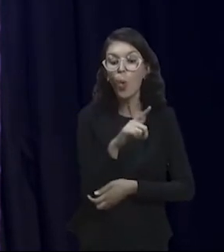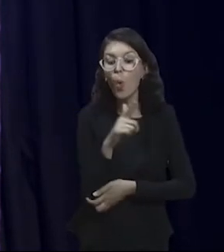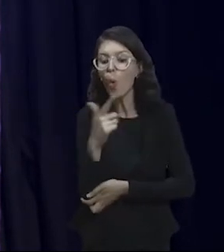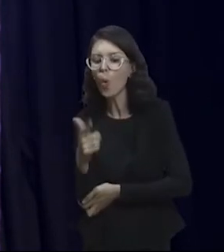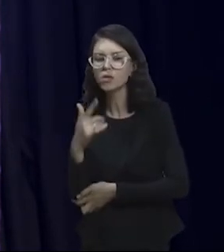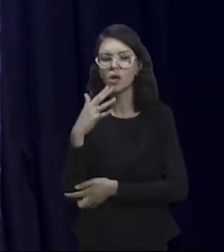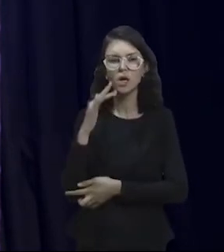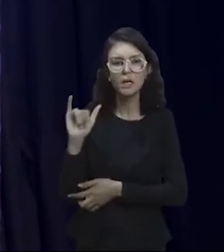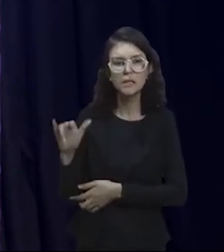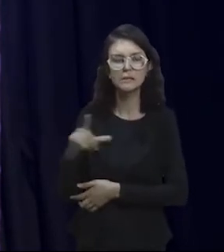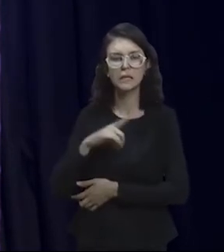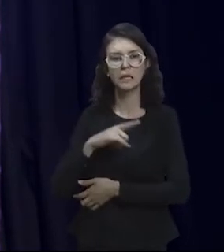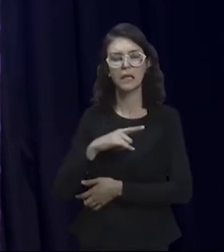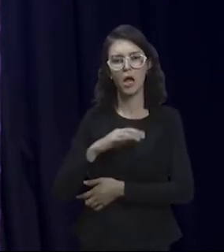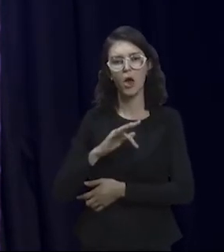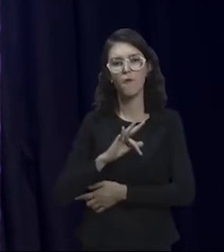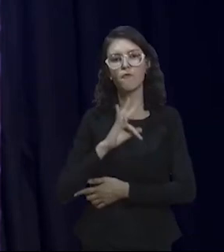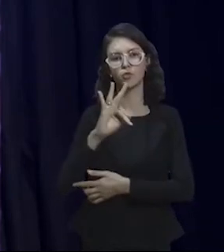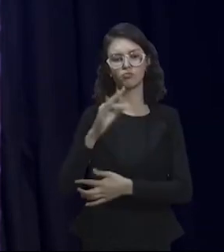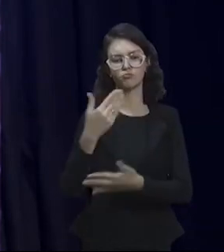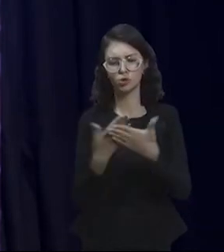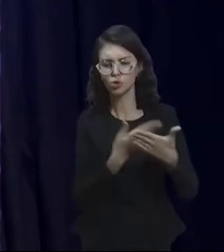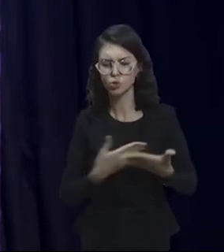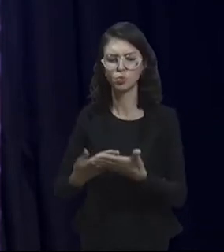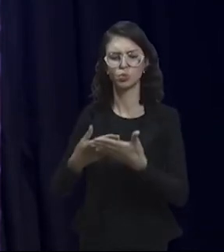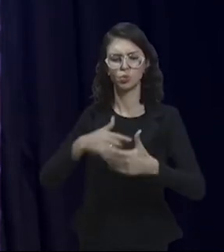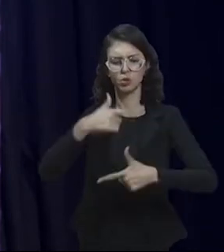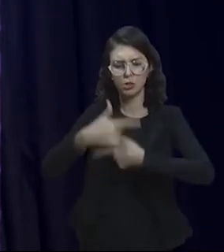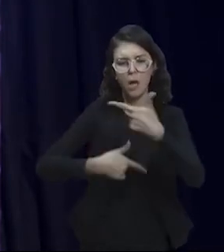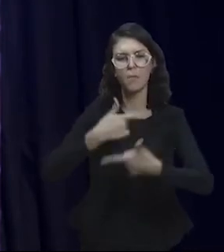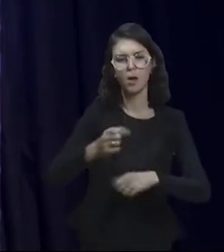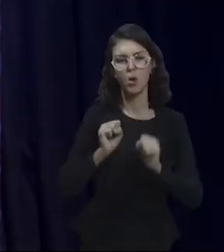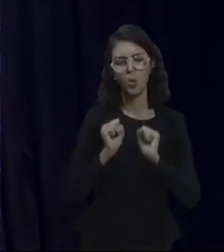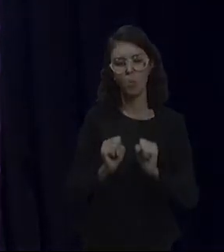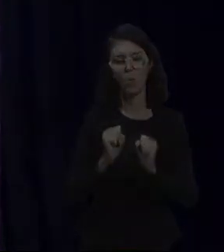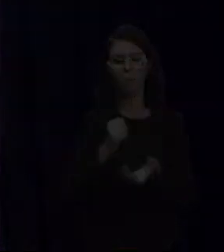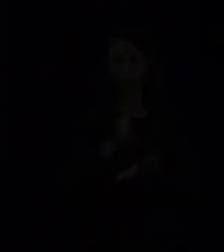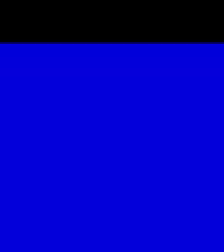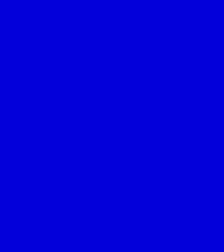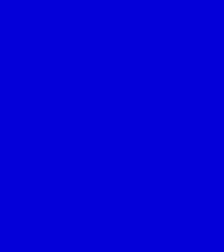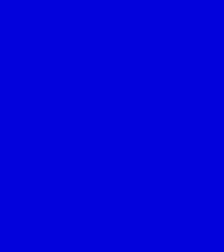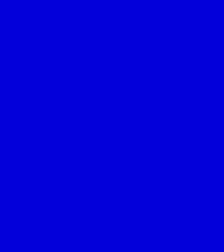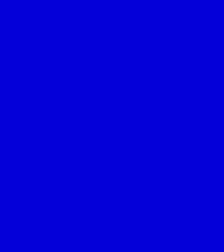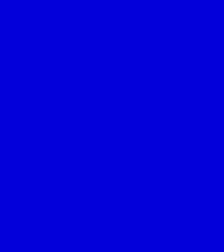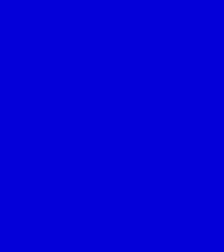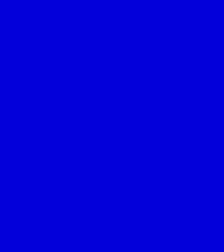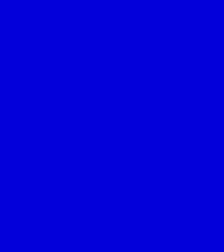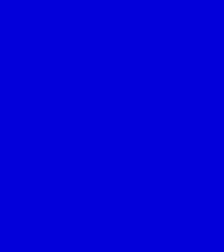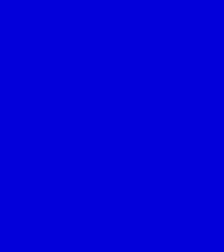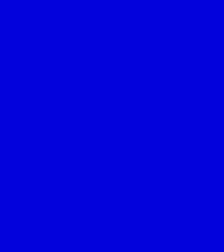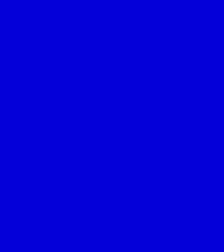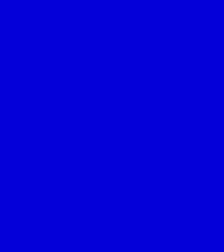futuro que, com muito estudo e com muito trabalho, eu posso oferecer a eles. Muito obrigado.